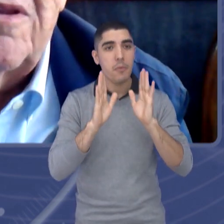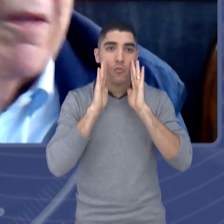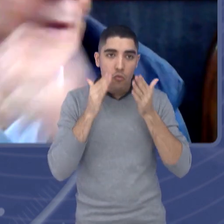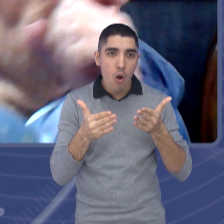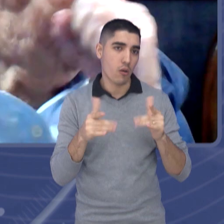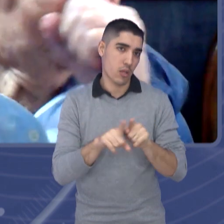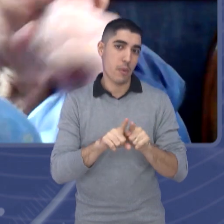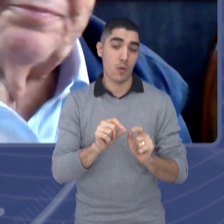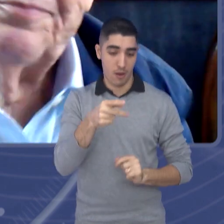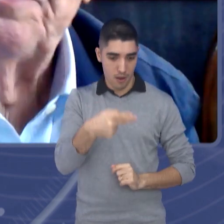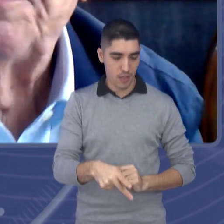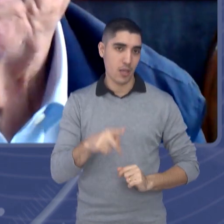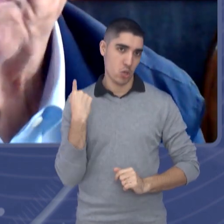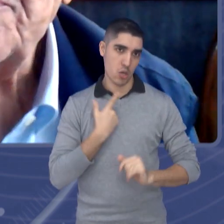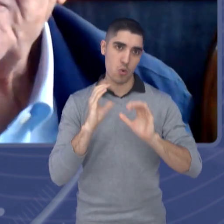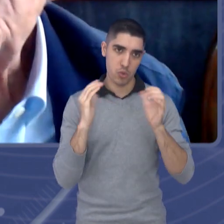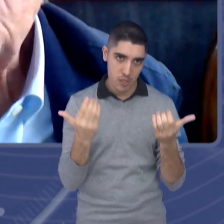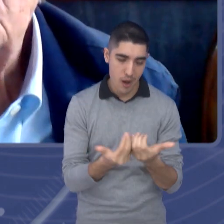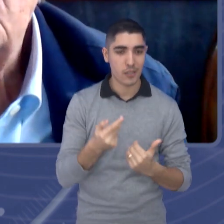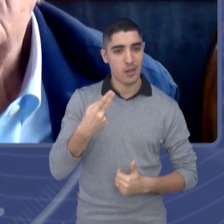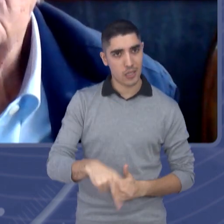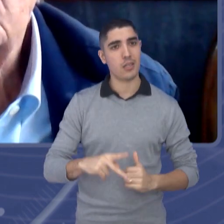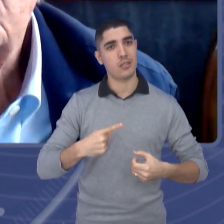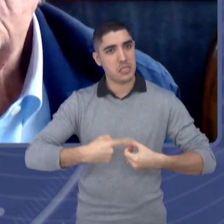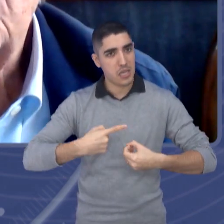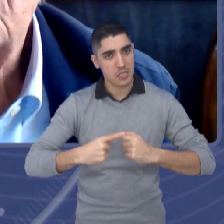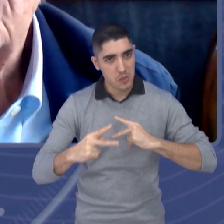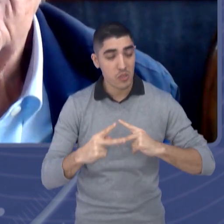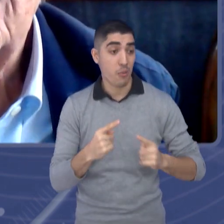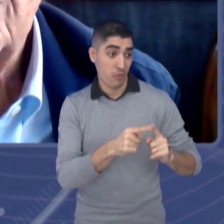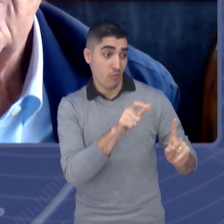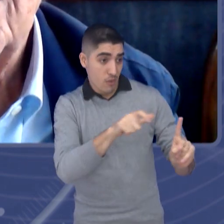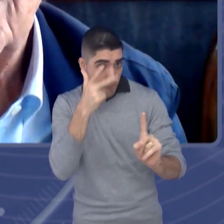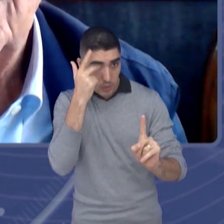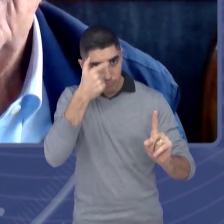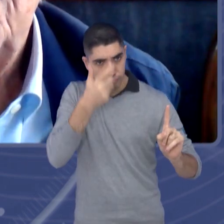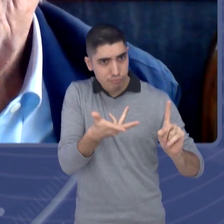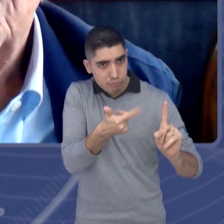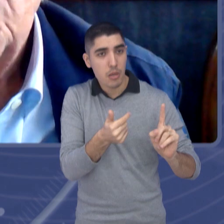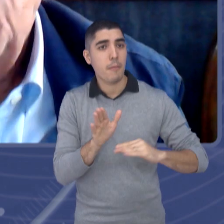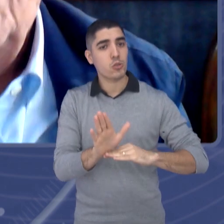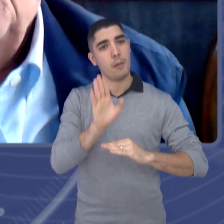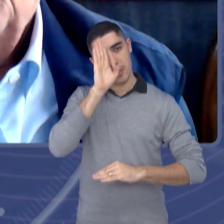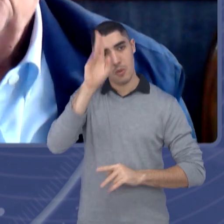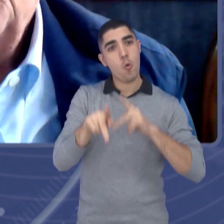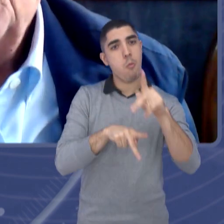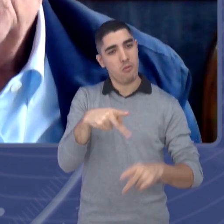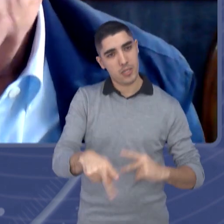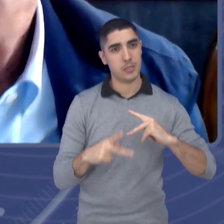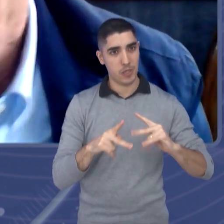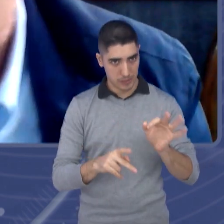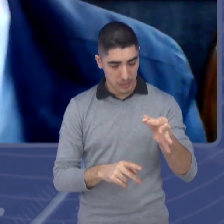nosso local, para a gente aproveitar, né? Sejam esses talentos, que a população possa ser beneficiada.